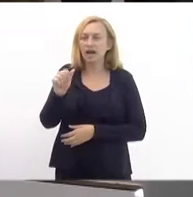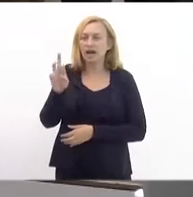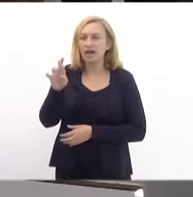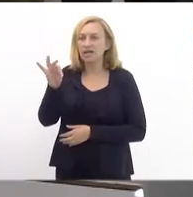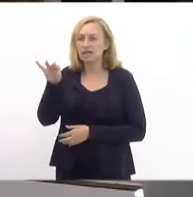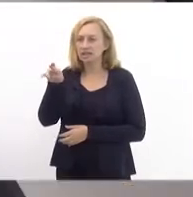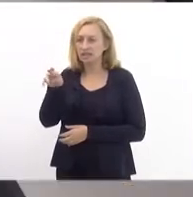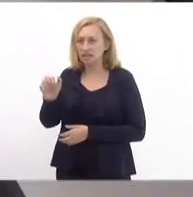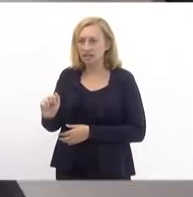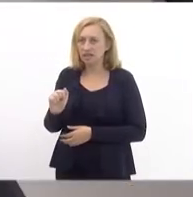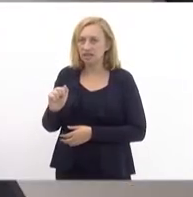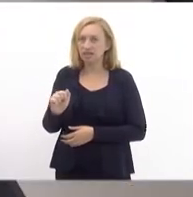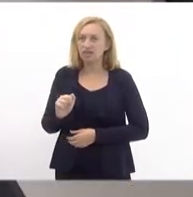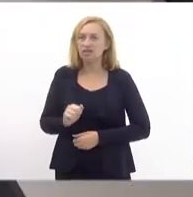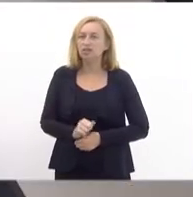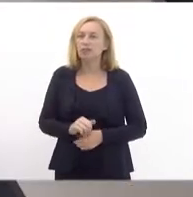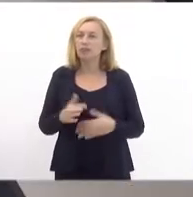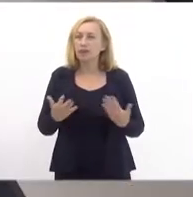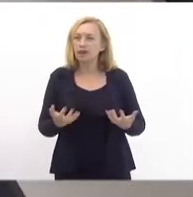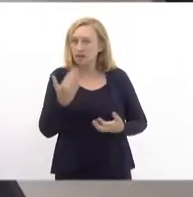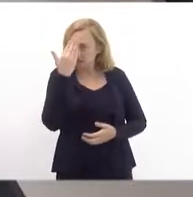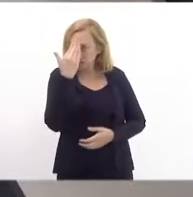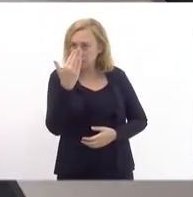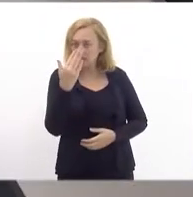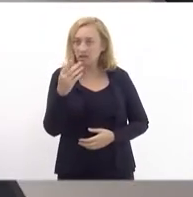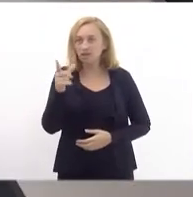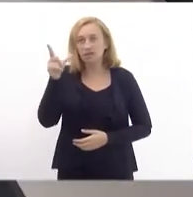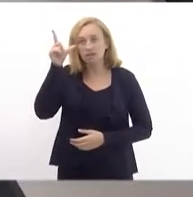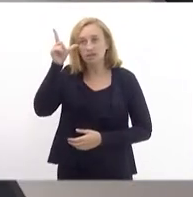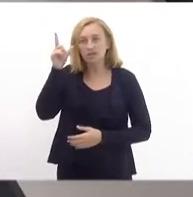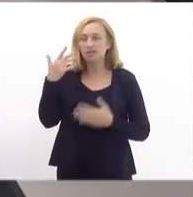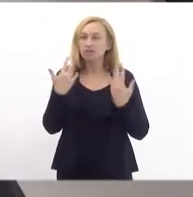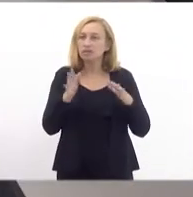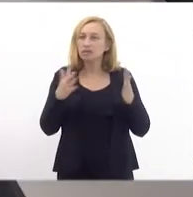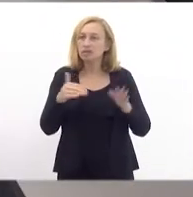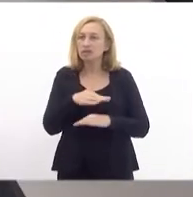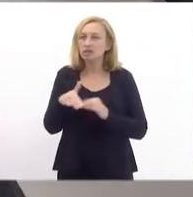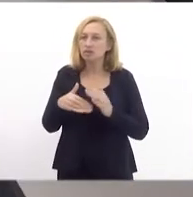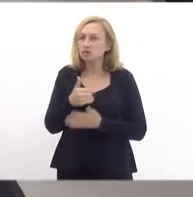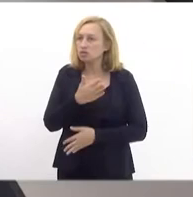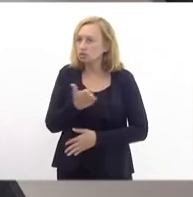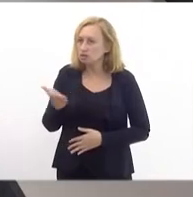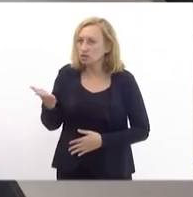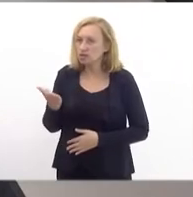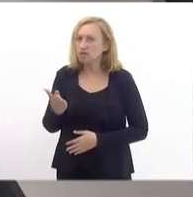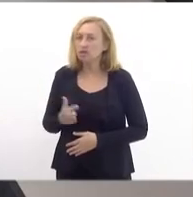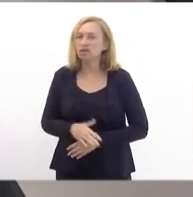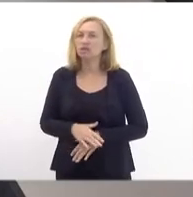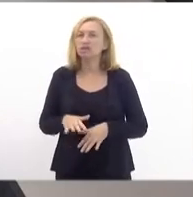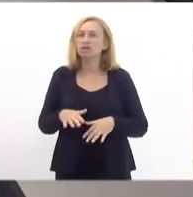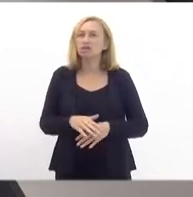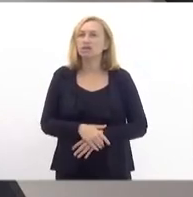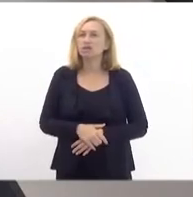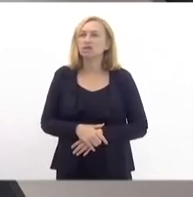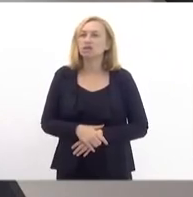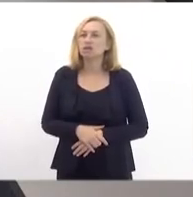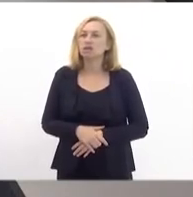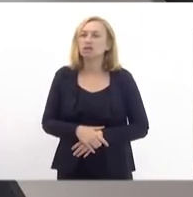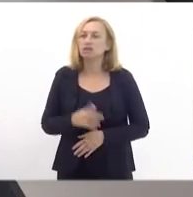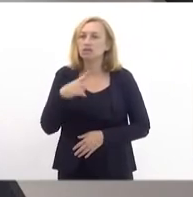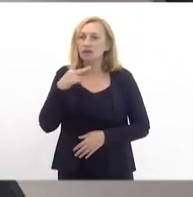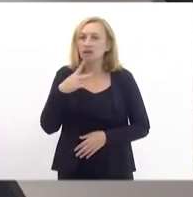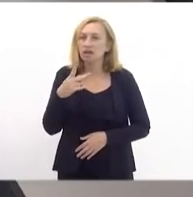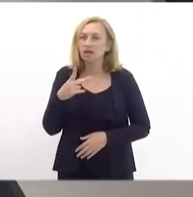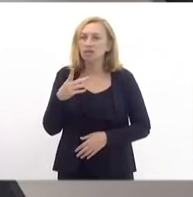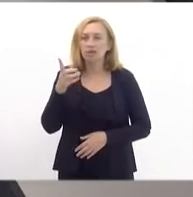queria assim, agradecer, Lucinha, e saudar aqui o Observatório dos Trens, a Cada Fluminense, o Fórum de Mobilidade, e dizer para a